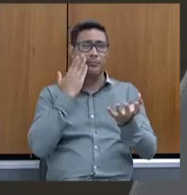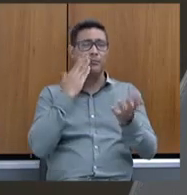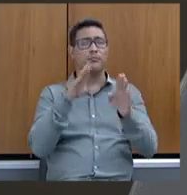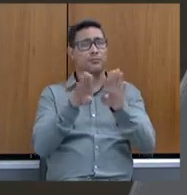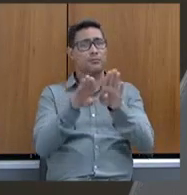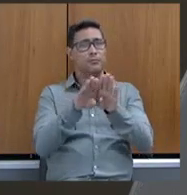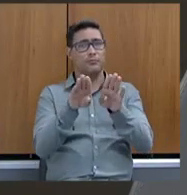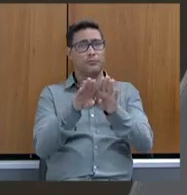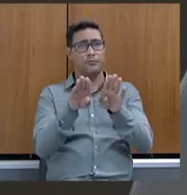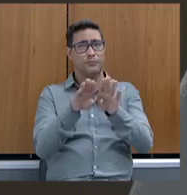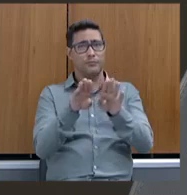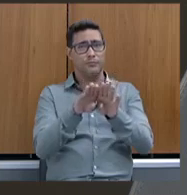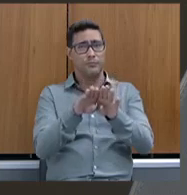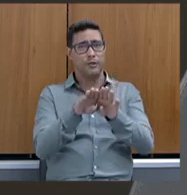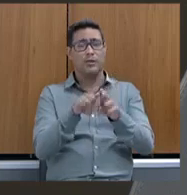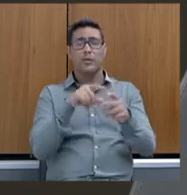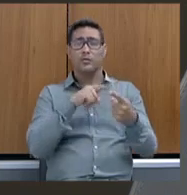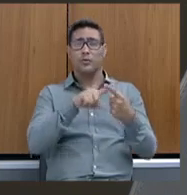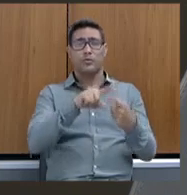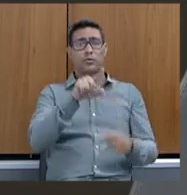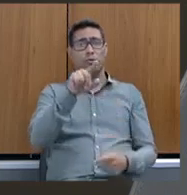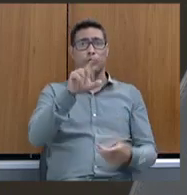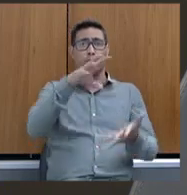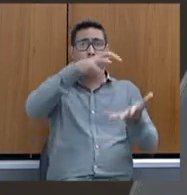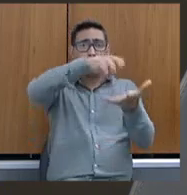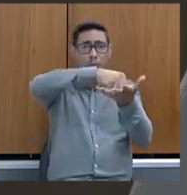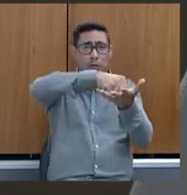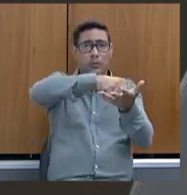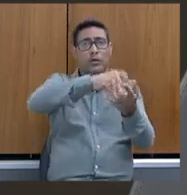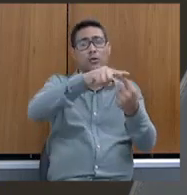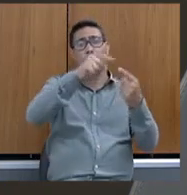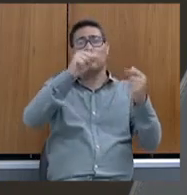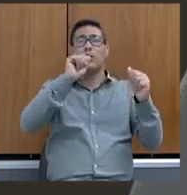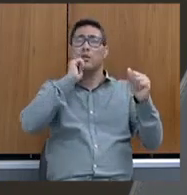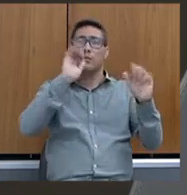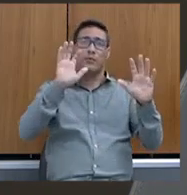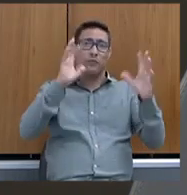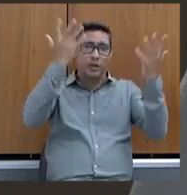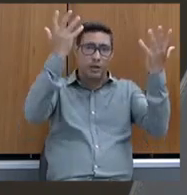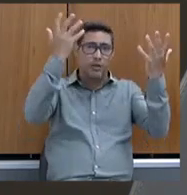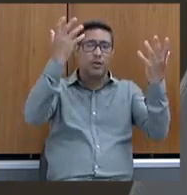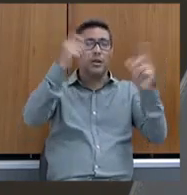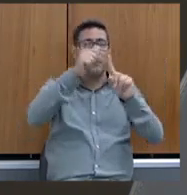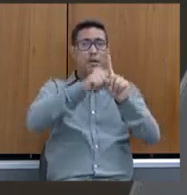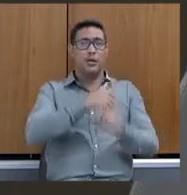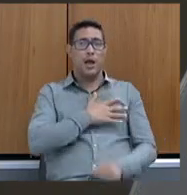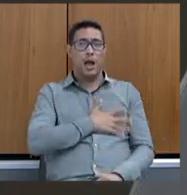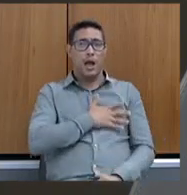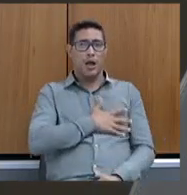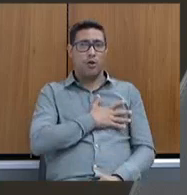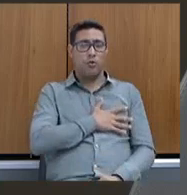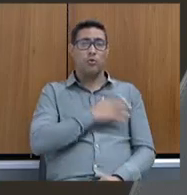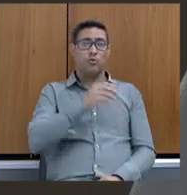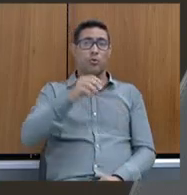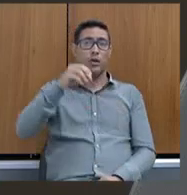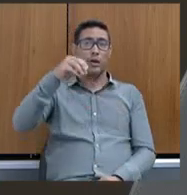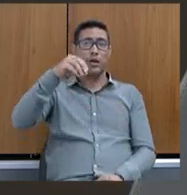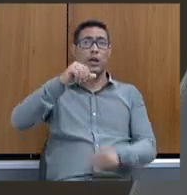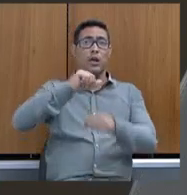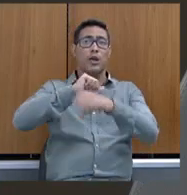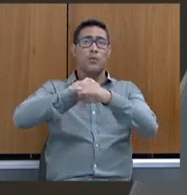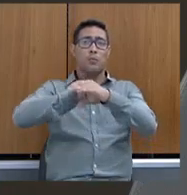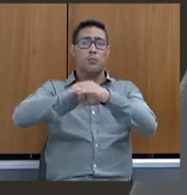a gente também tem a questão dos tomamentos com festas tradicionais com uma festa de agosto em Montes Claros que a minha cidade é uma festa de 200 anos